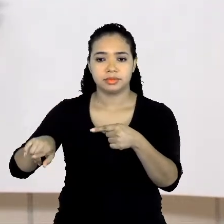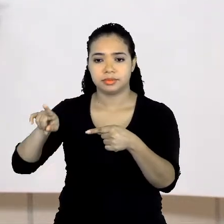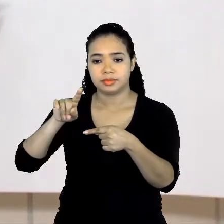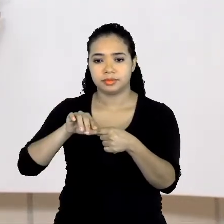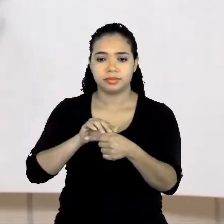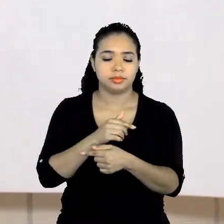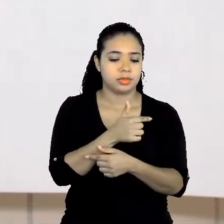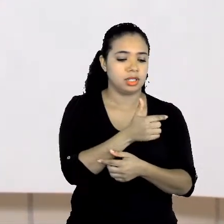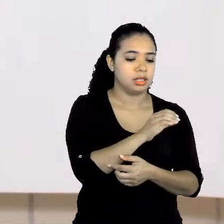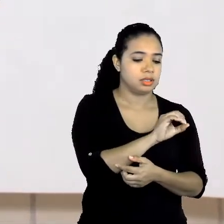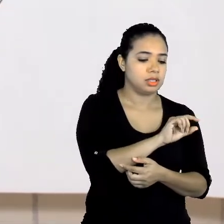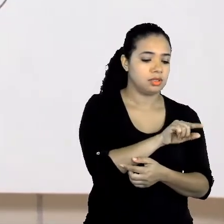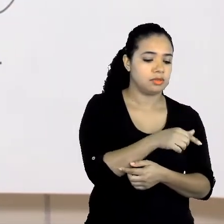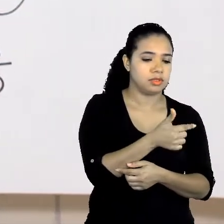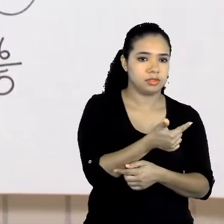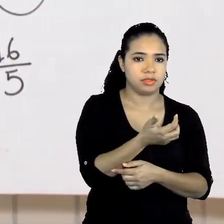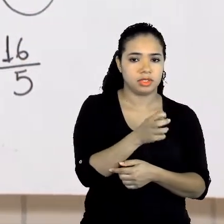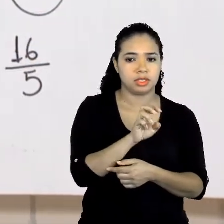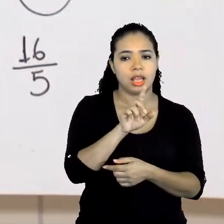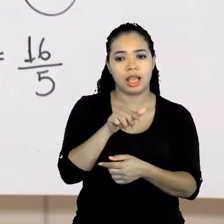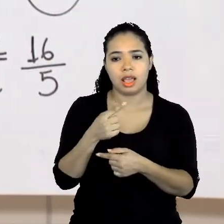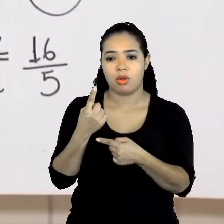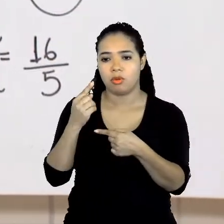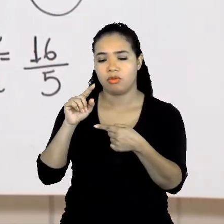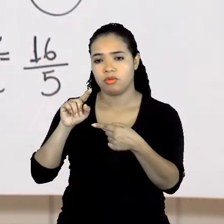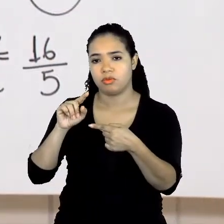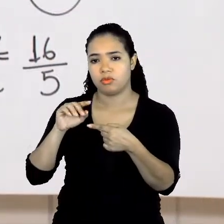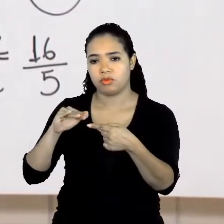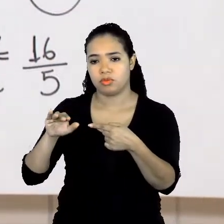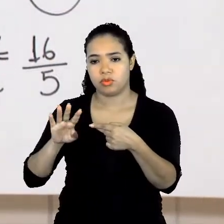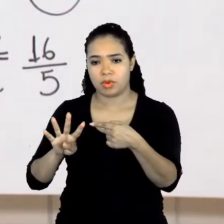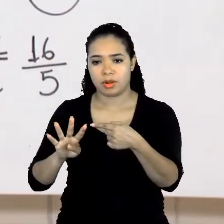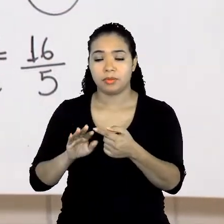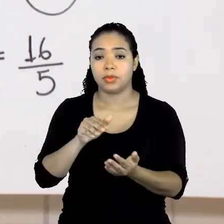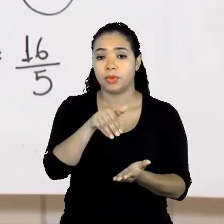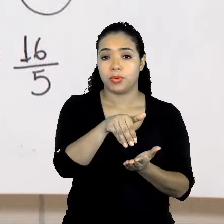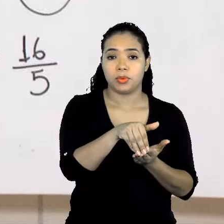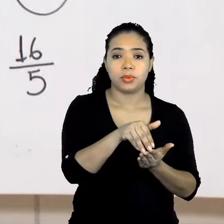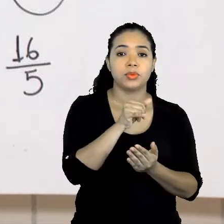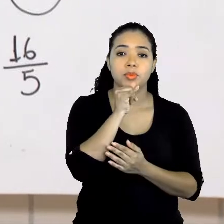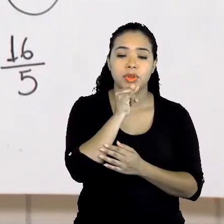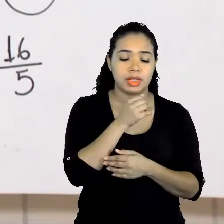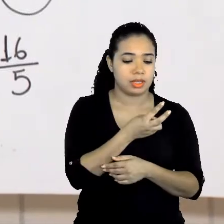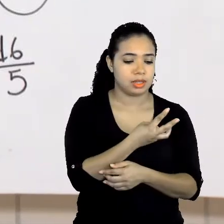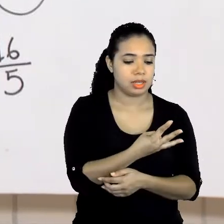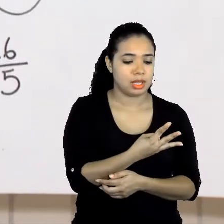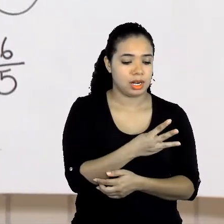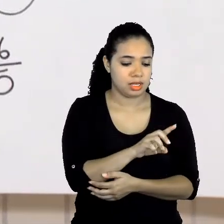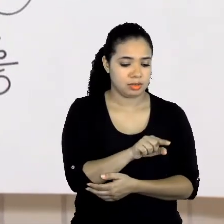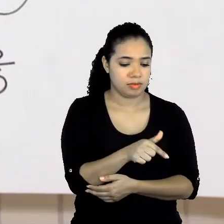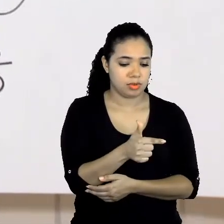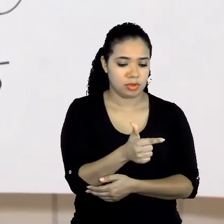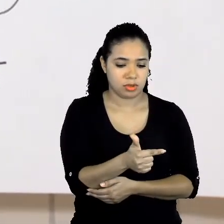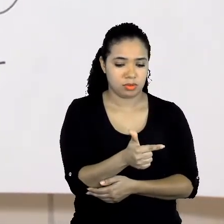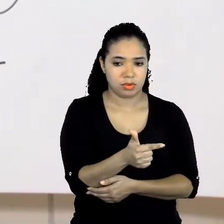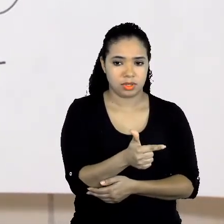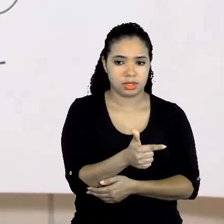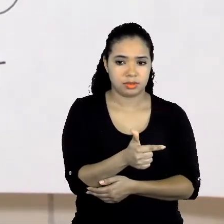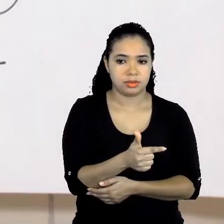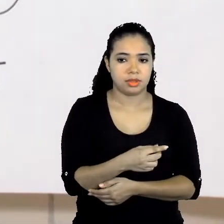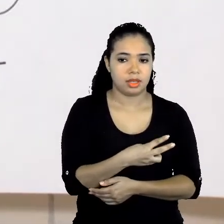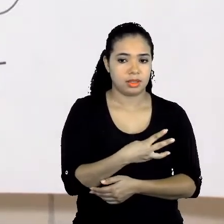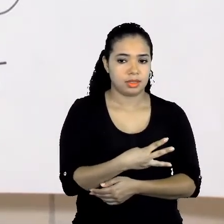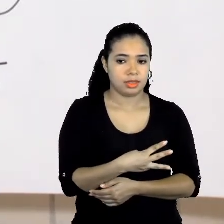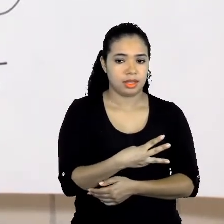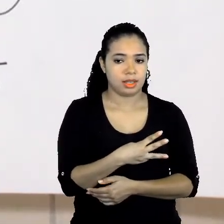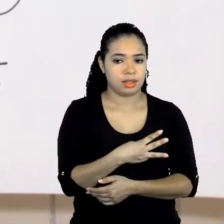é igual a 1/4. E o último exemplo, eu tenho 3 inteiros e 2 décimos. Passei para